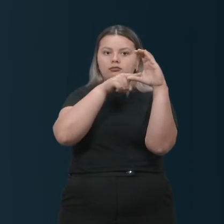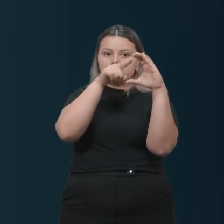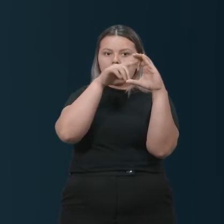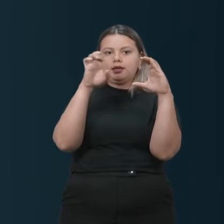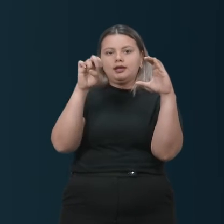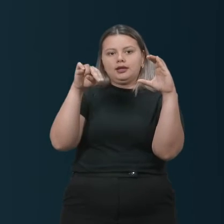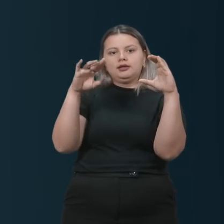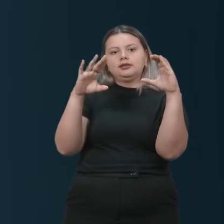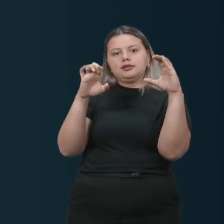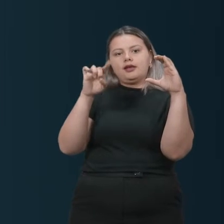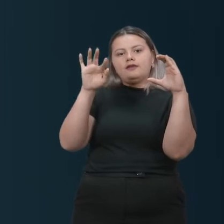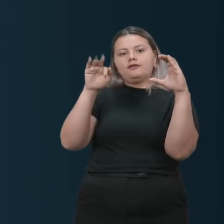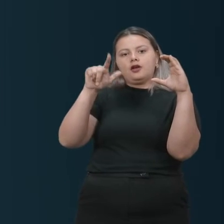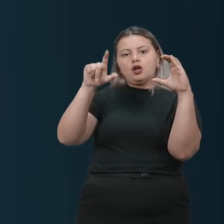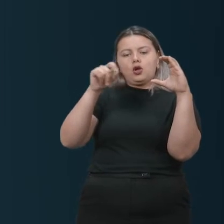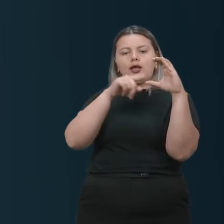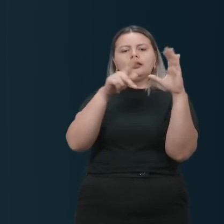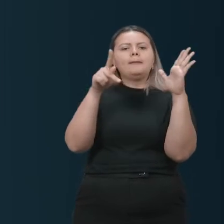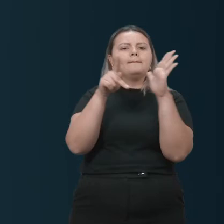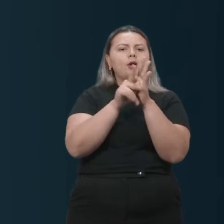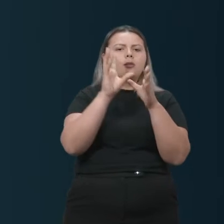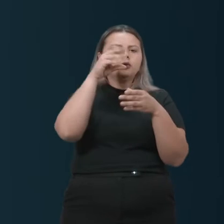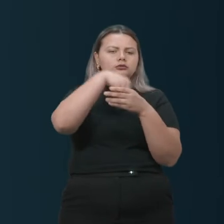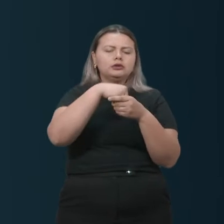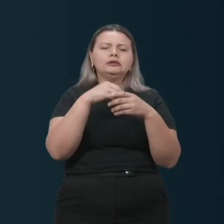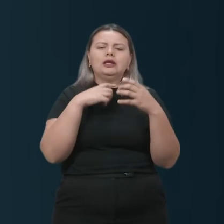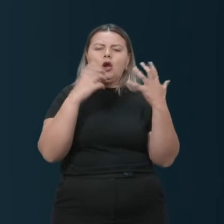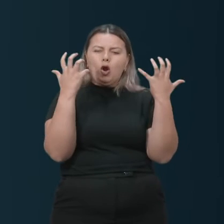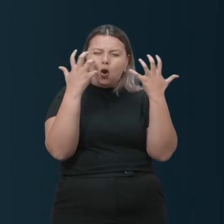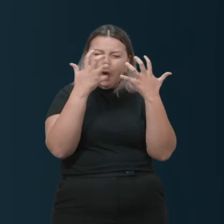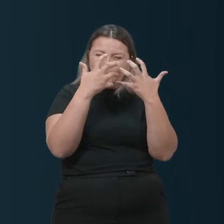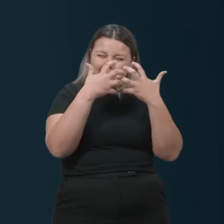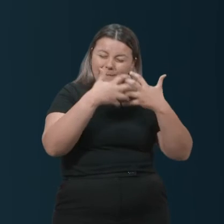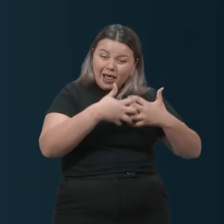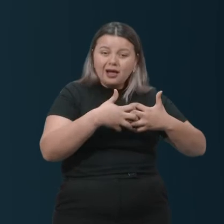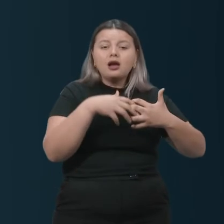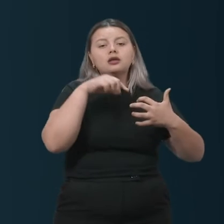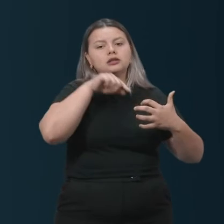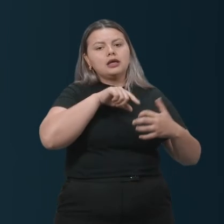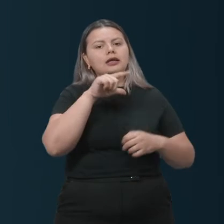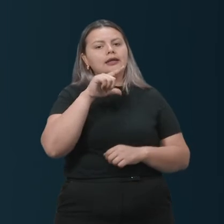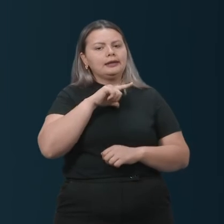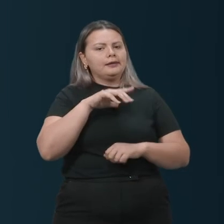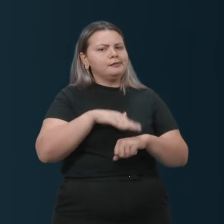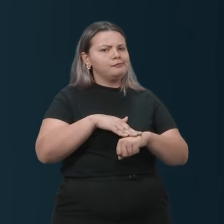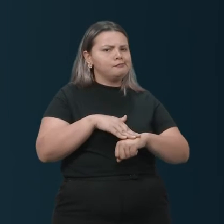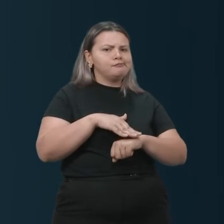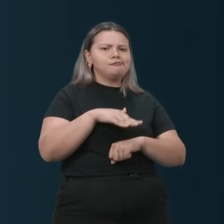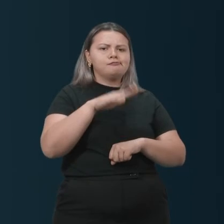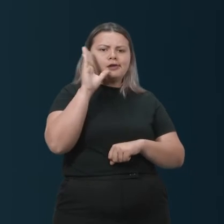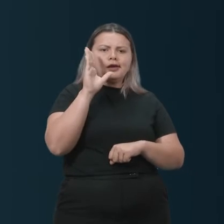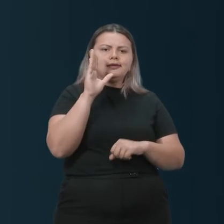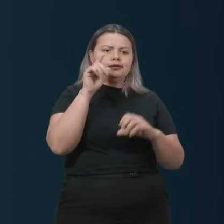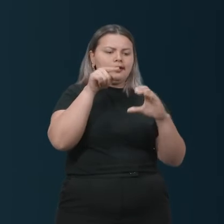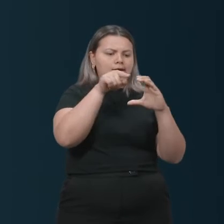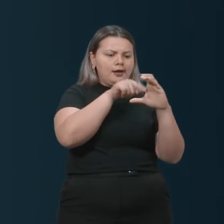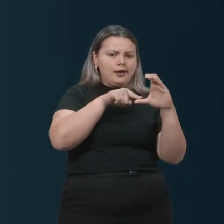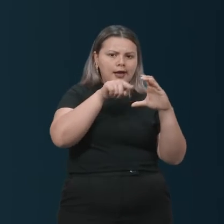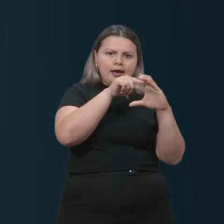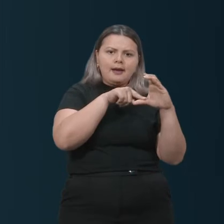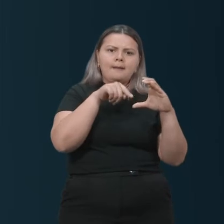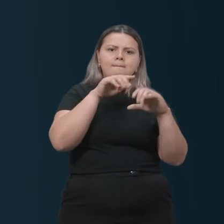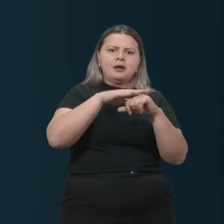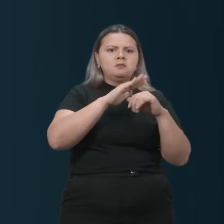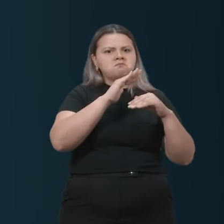mais refinada do sistema nervoso. Quanto mais complexo é um organismo, a tendência é que seu